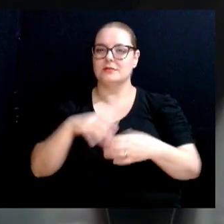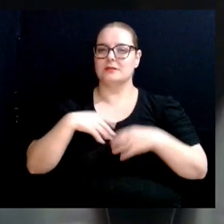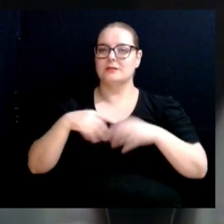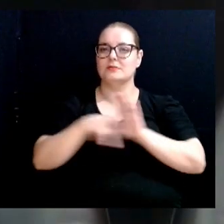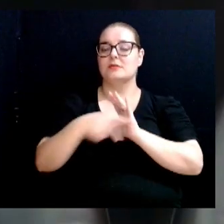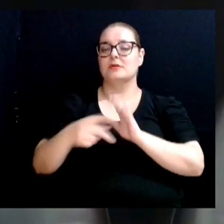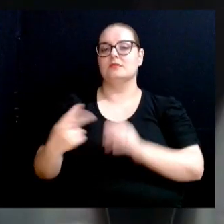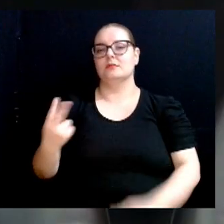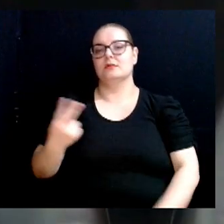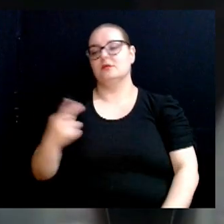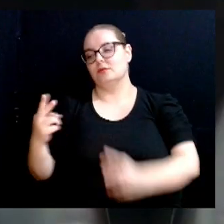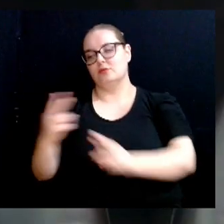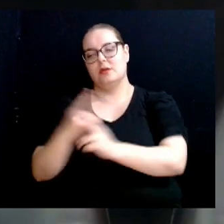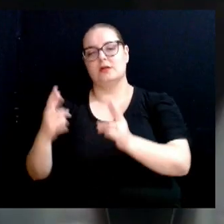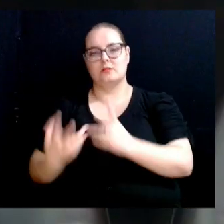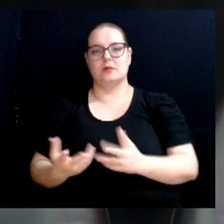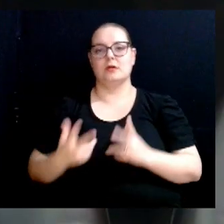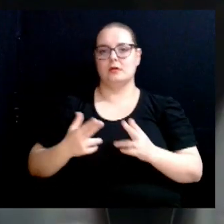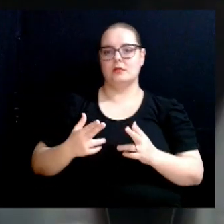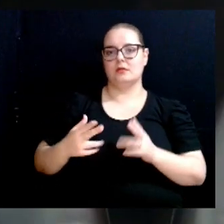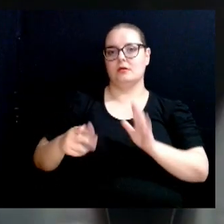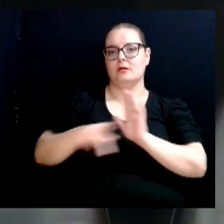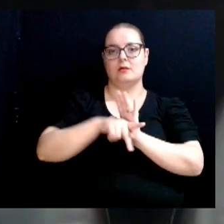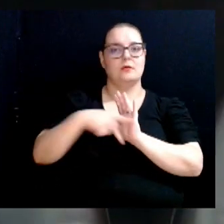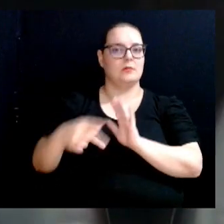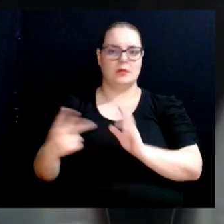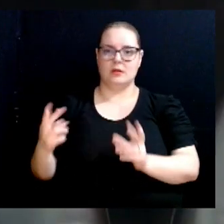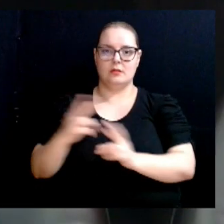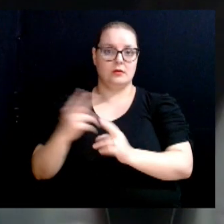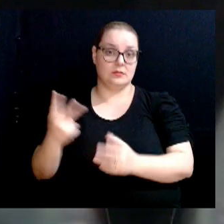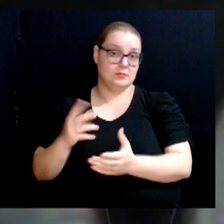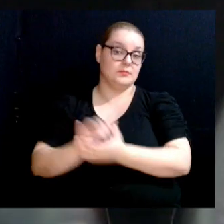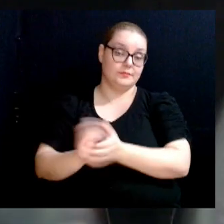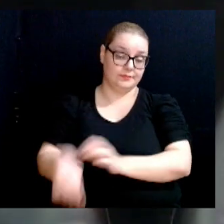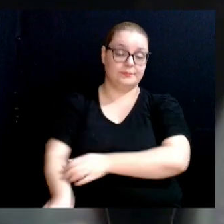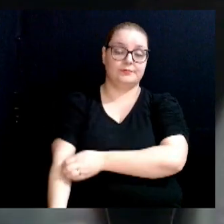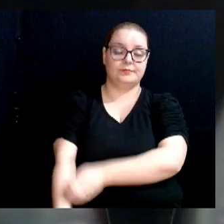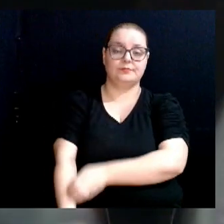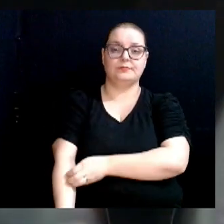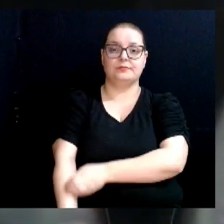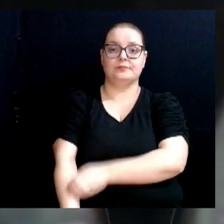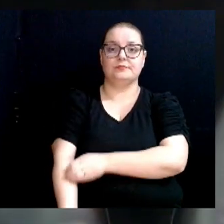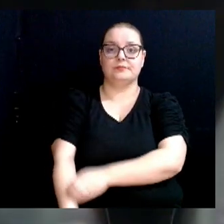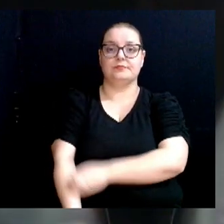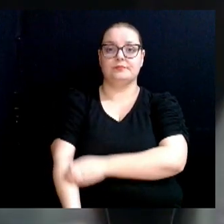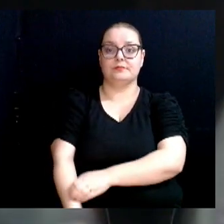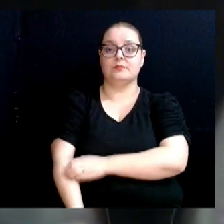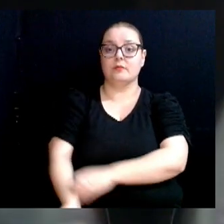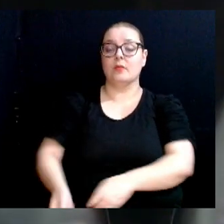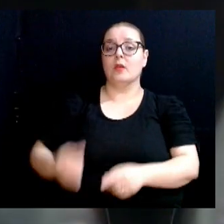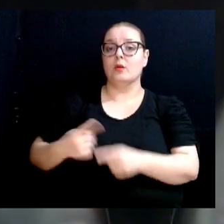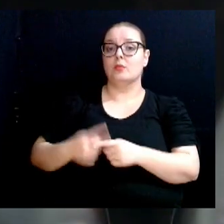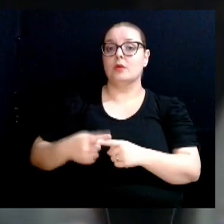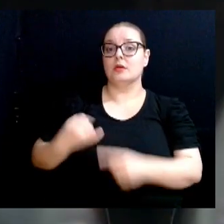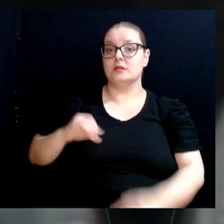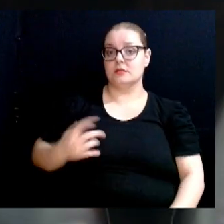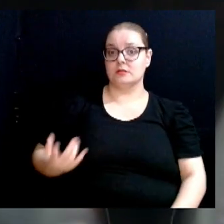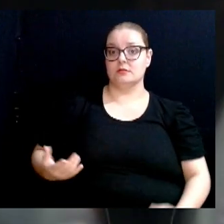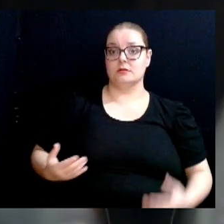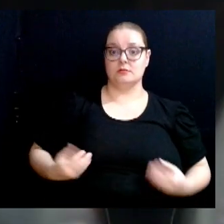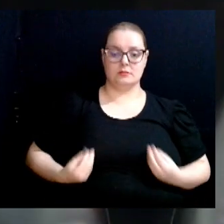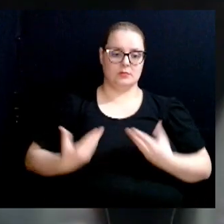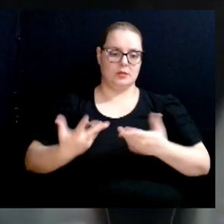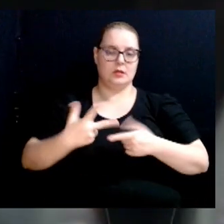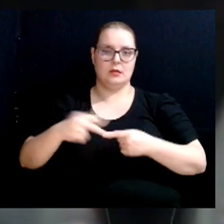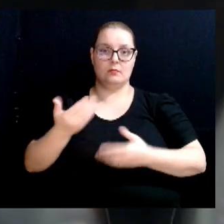não pertencesse mais a esse casal, né, esse casamento. Porque se eu não posso trazer aqui as minhas conquistas e compartilhar com